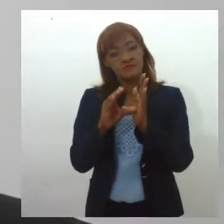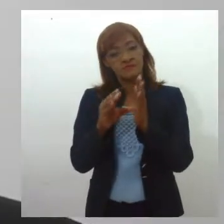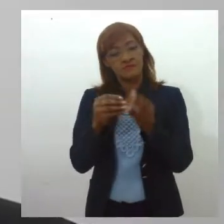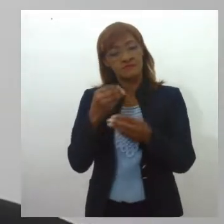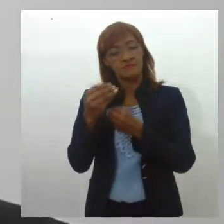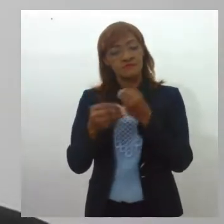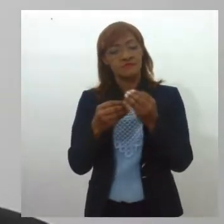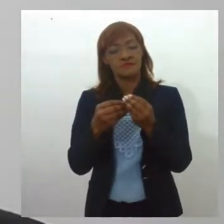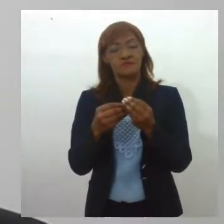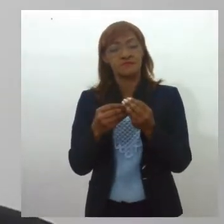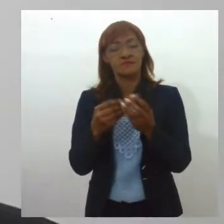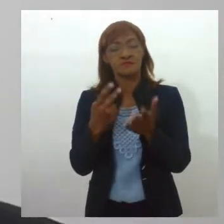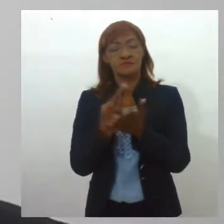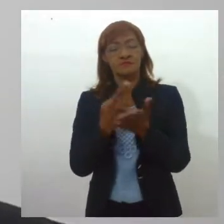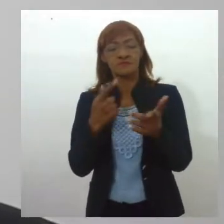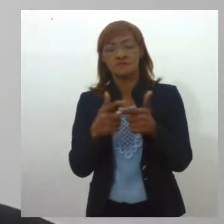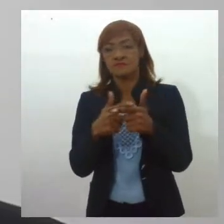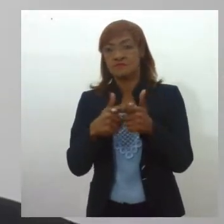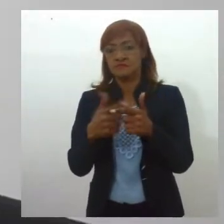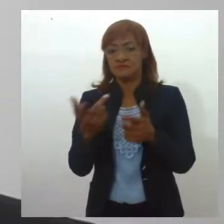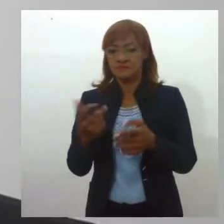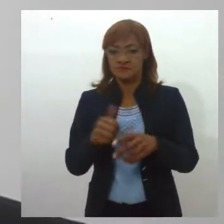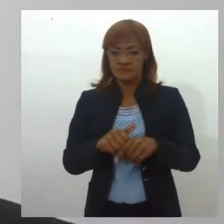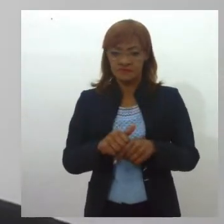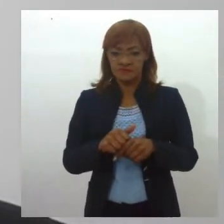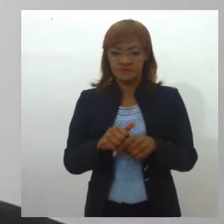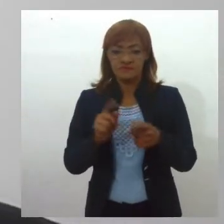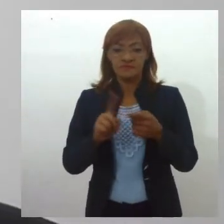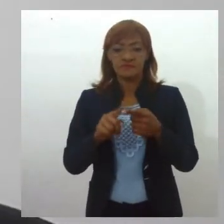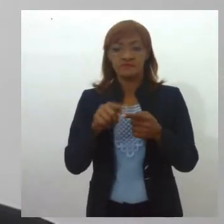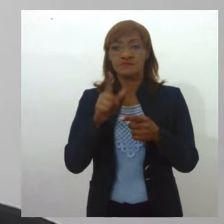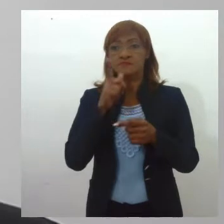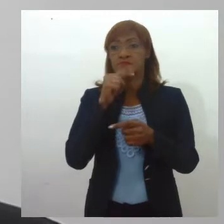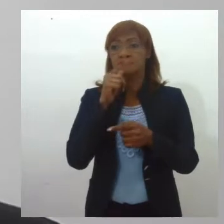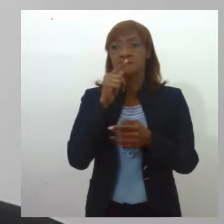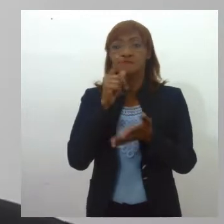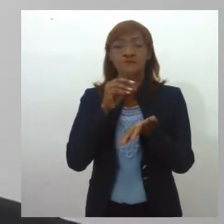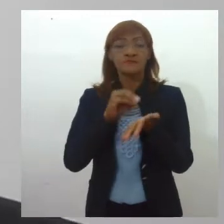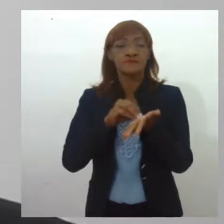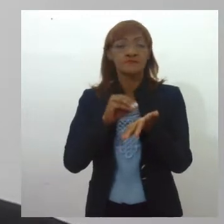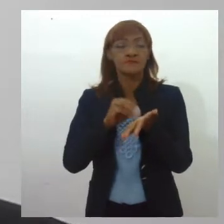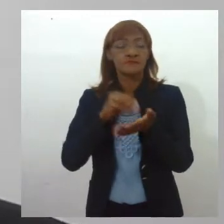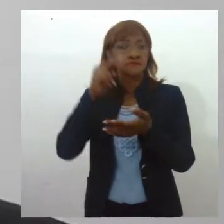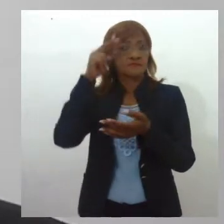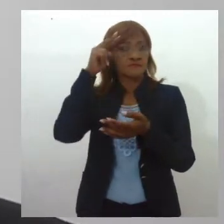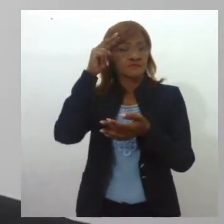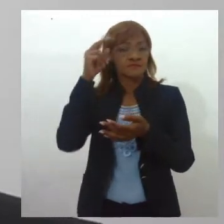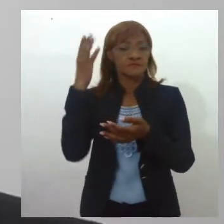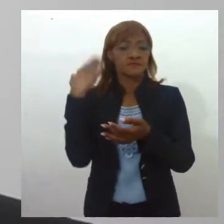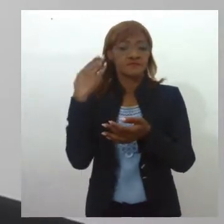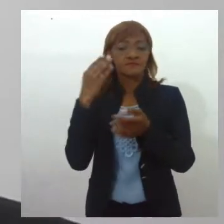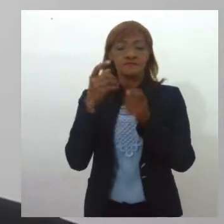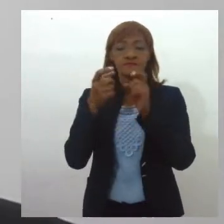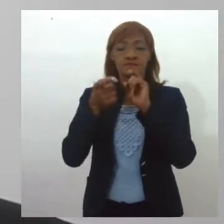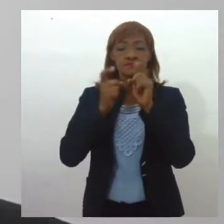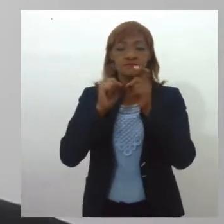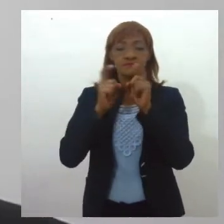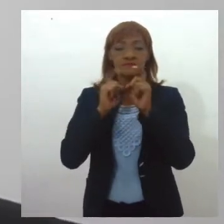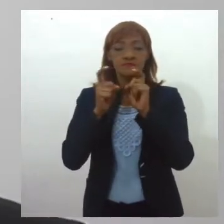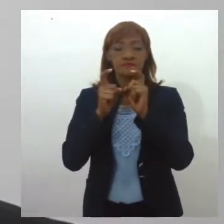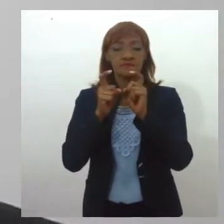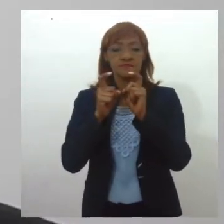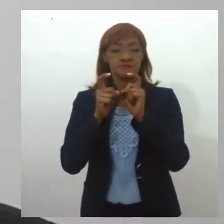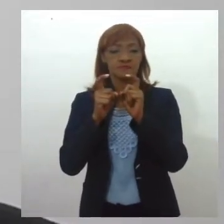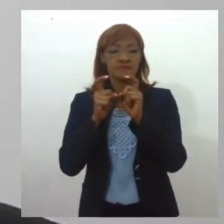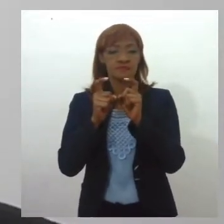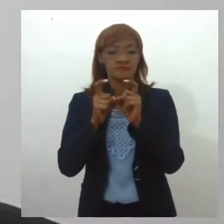em vista essa situação, sobretudo a situação da falta de água, na última segunda-feira, inclusive, eu participei de uma audiência com